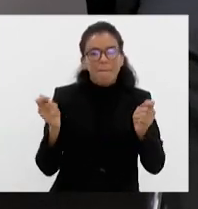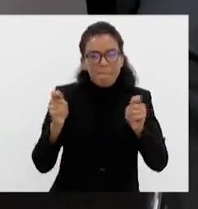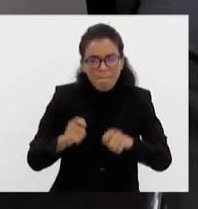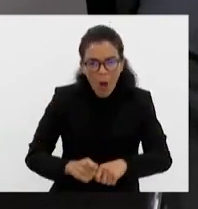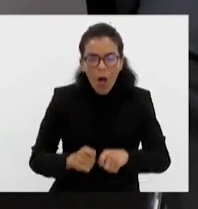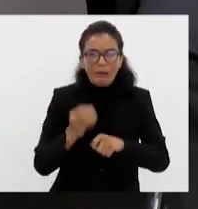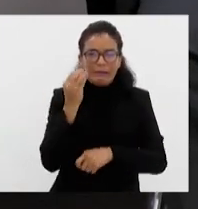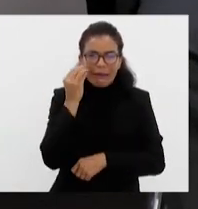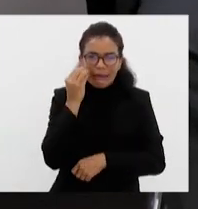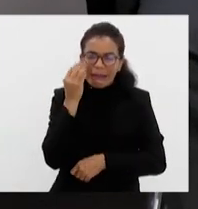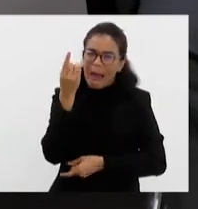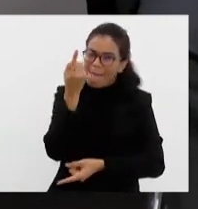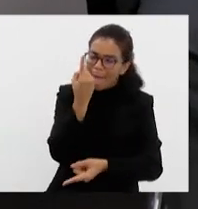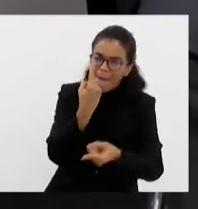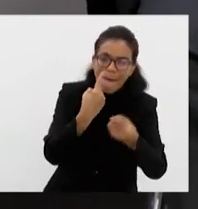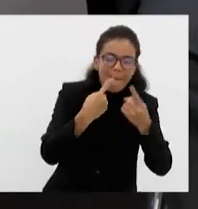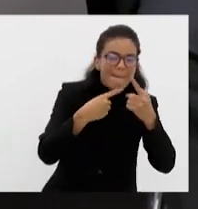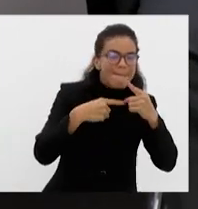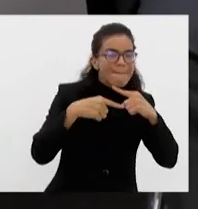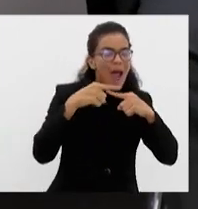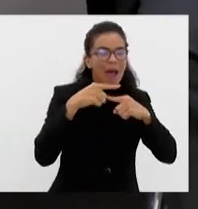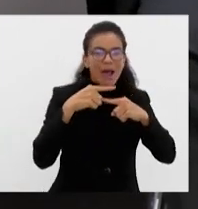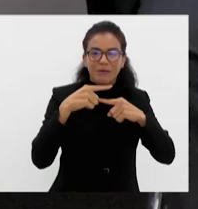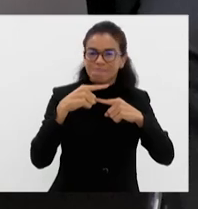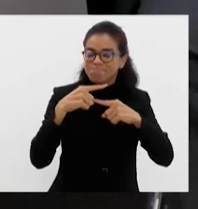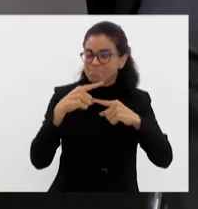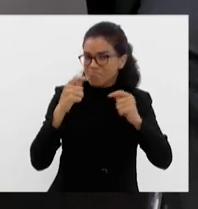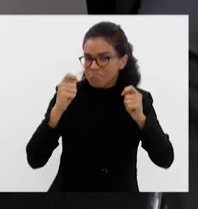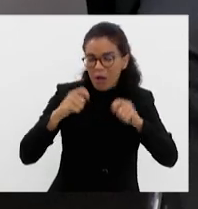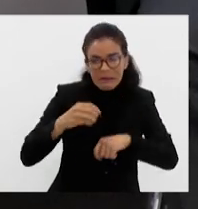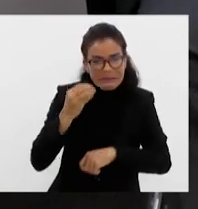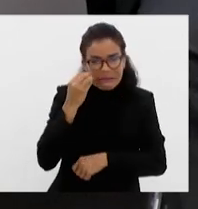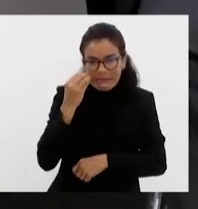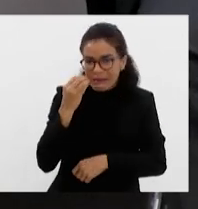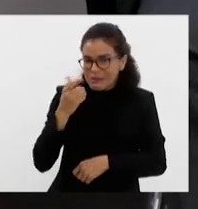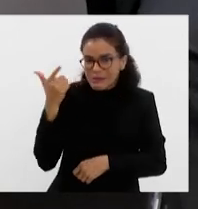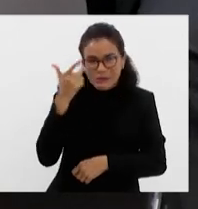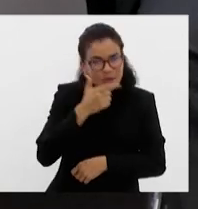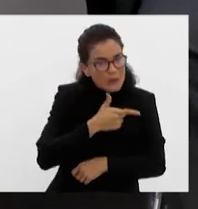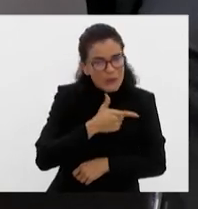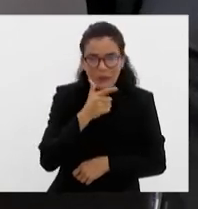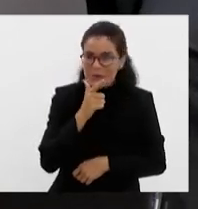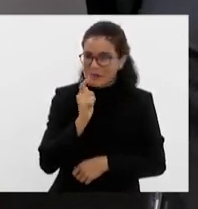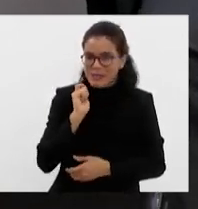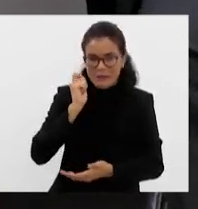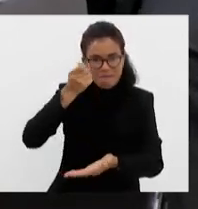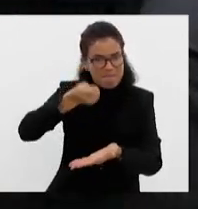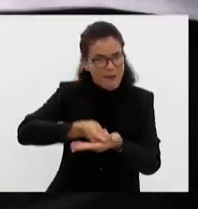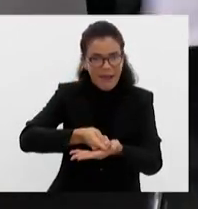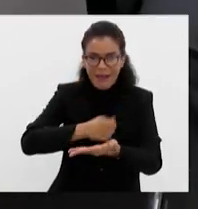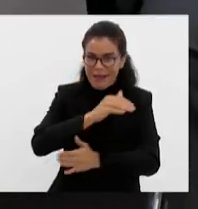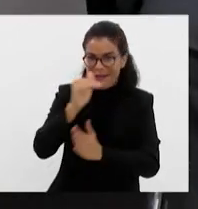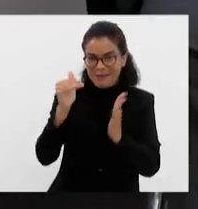de recuperação fiscal que não quiser, resolve, que nós não vamos levantar a nossa crista. Então, a gente tem